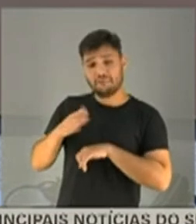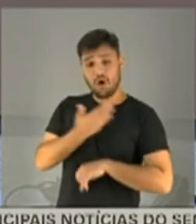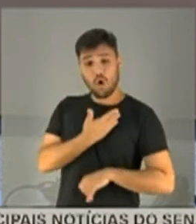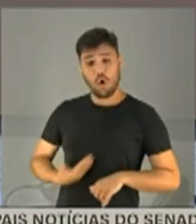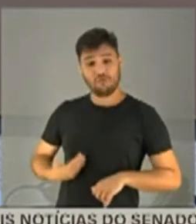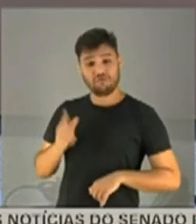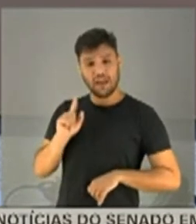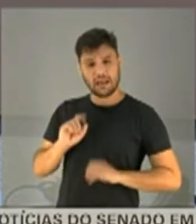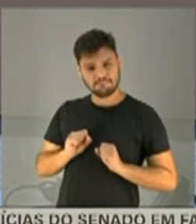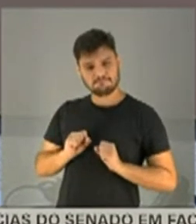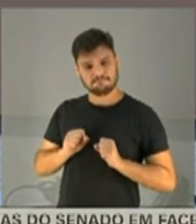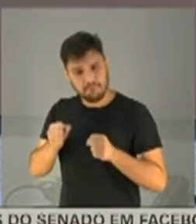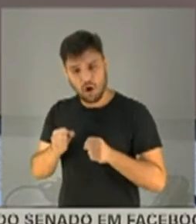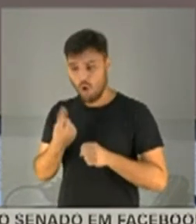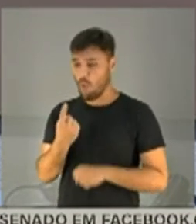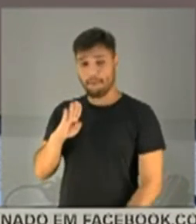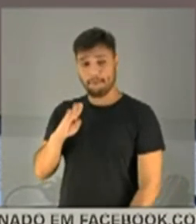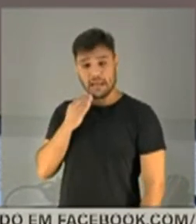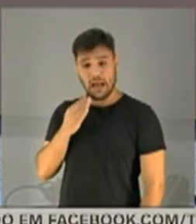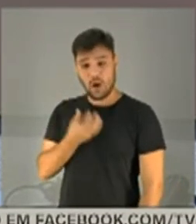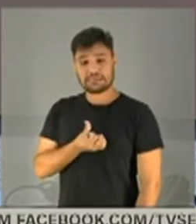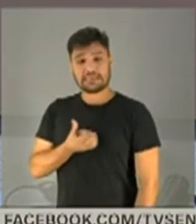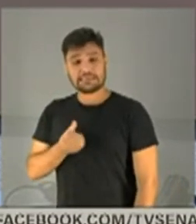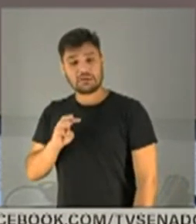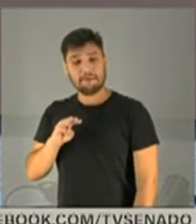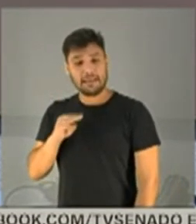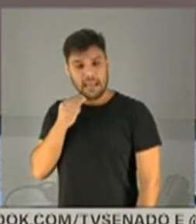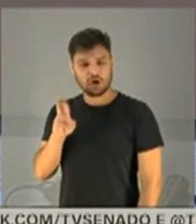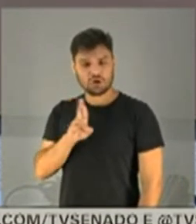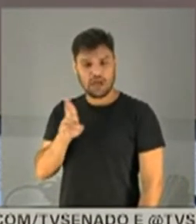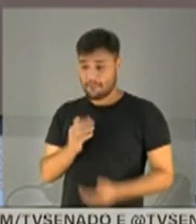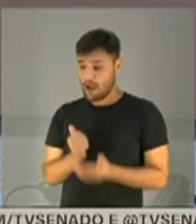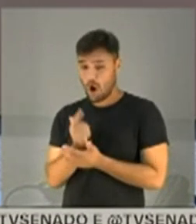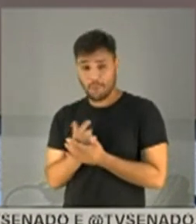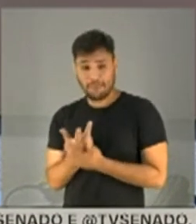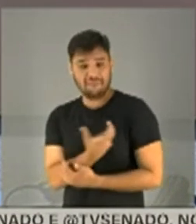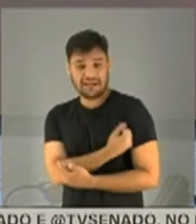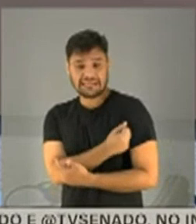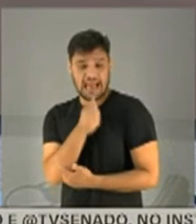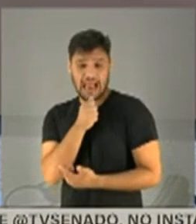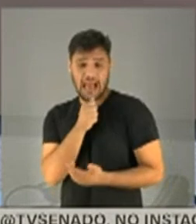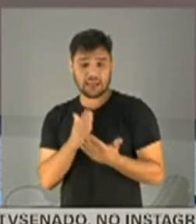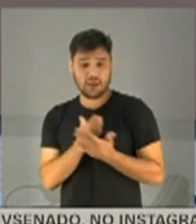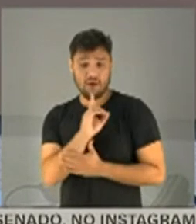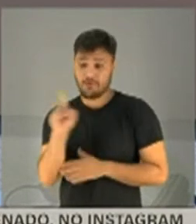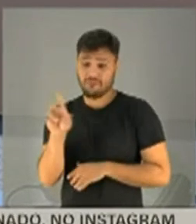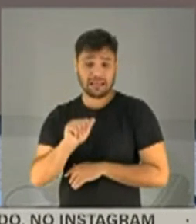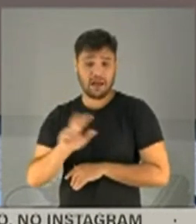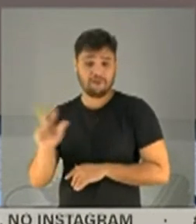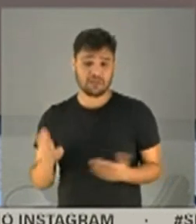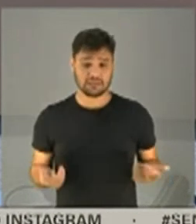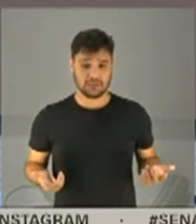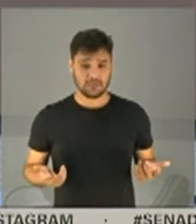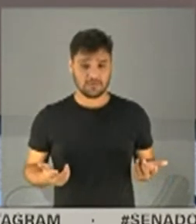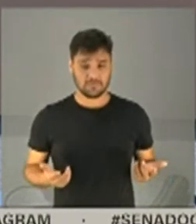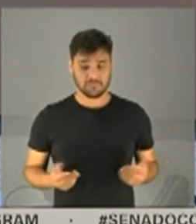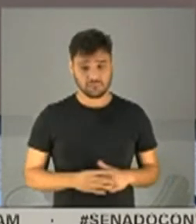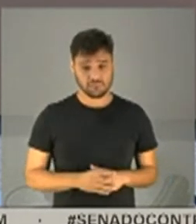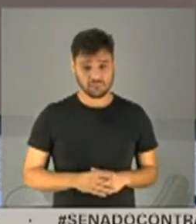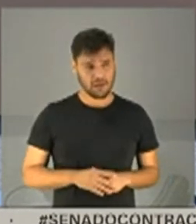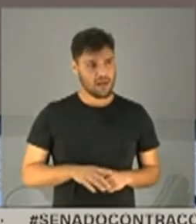governo empenhou 1 bilhão e 600 milhões de reais para adquirir uma vacina que ainda não foi aprovada na Anvisa. Entende?